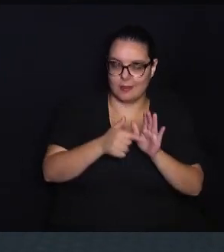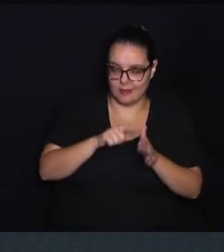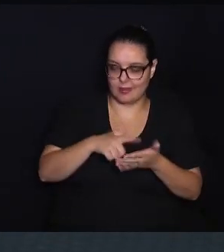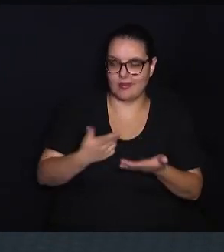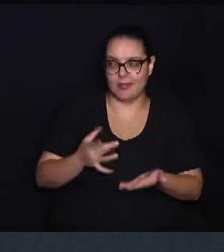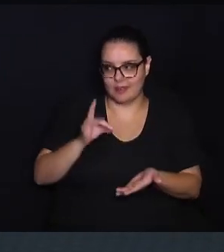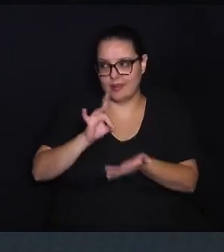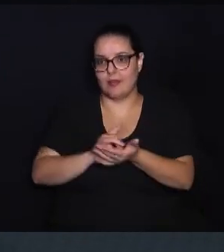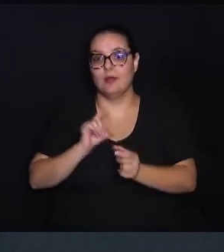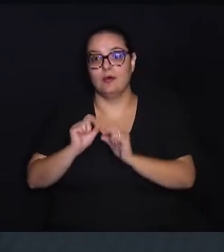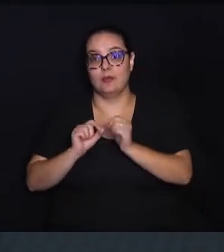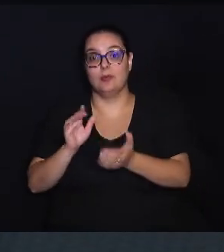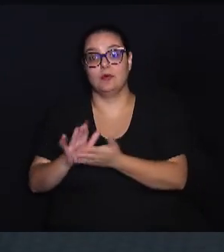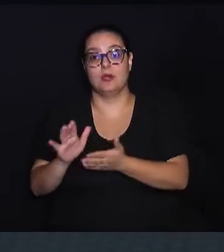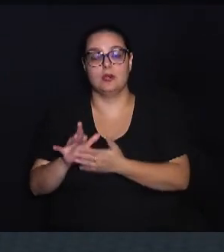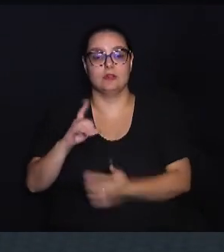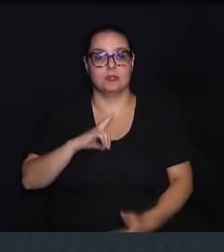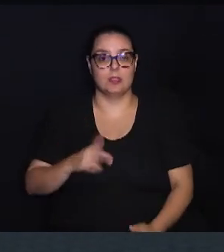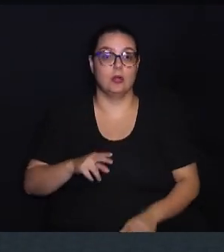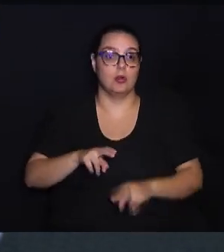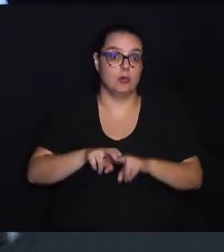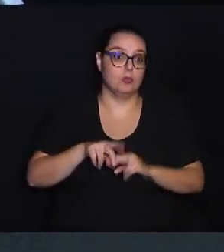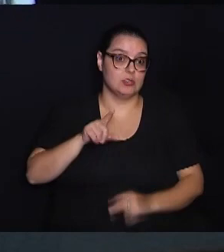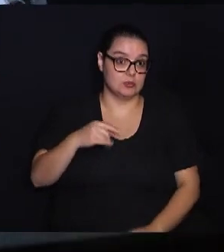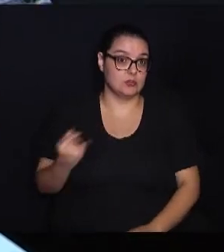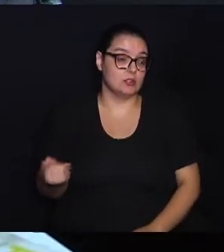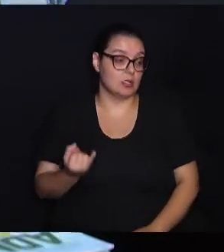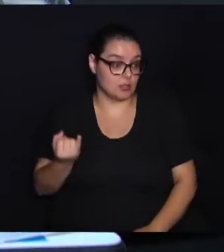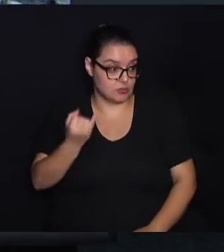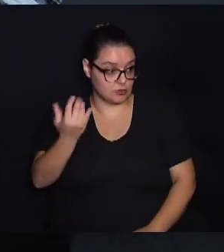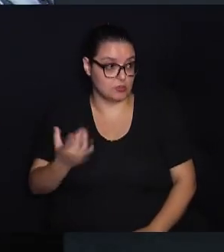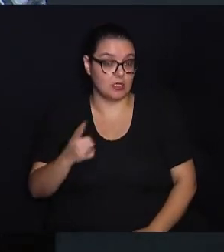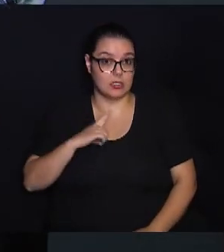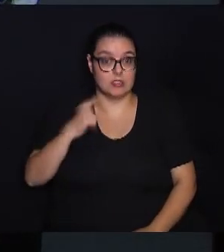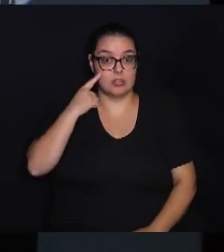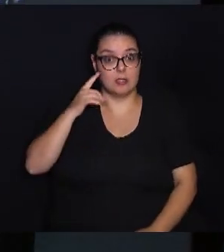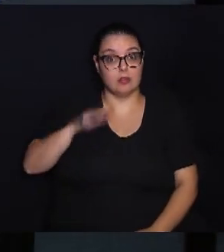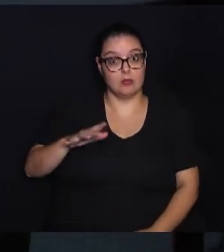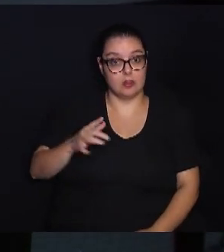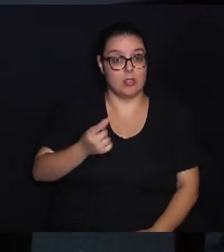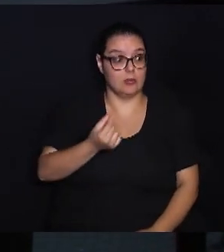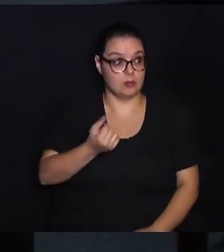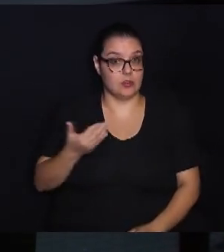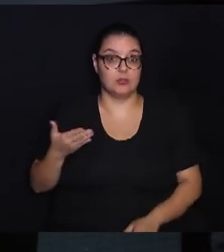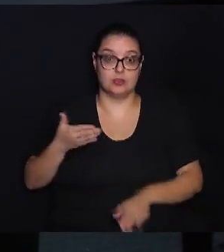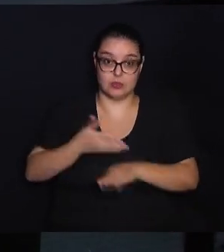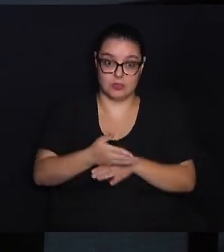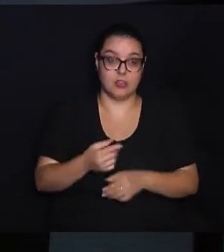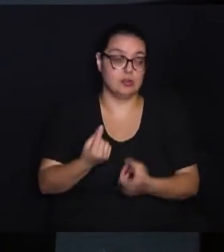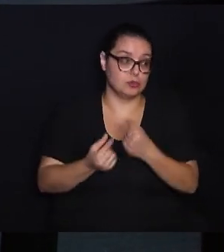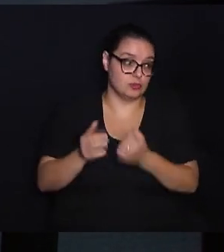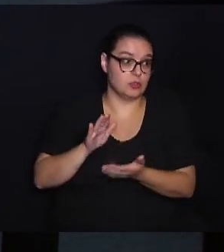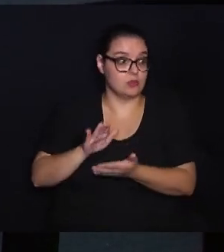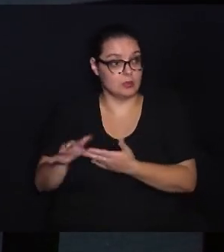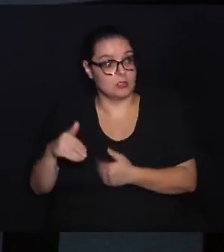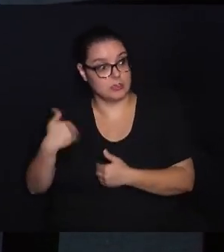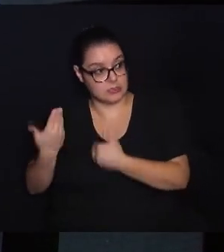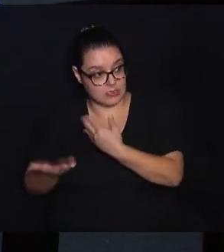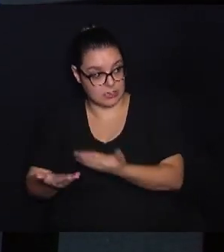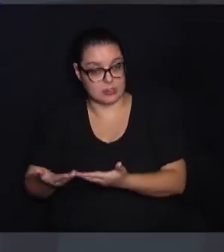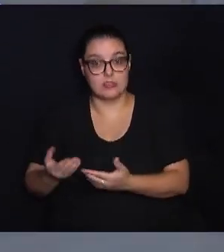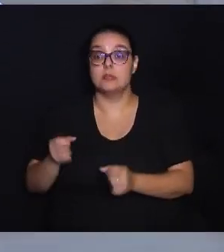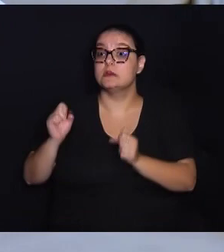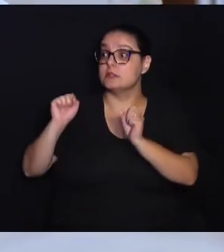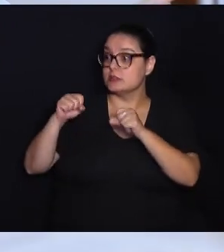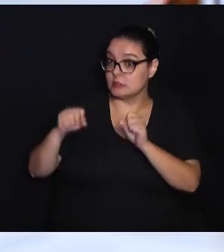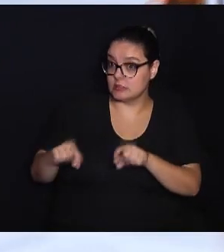real do tipo de consumo que a família tem. Por isso, então, é de extrema importância ter uma noção do dinheiro que entra e também do dinheiro que sai dentro da casa,